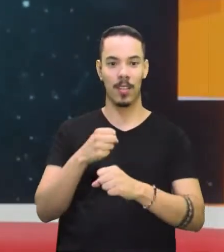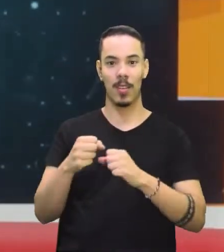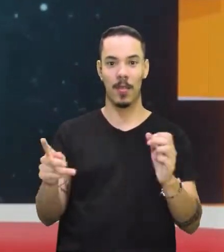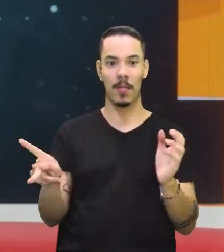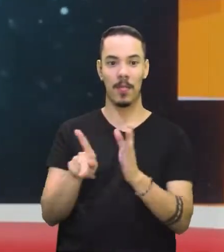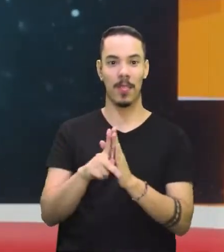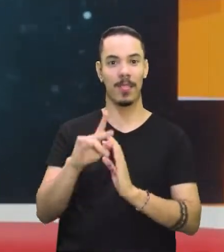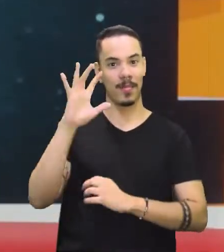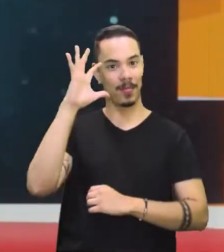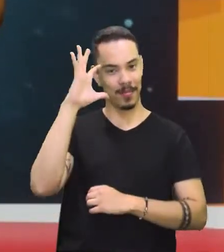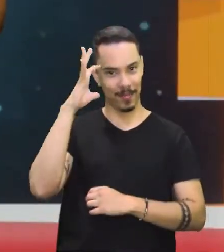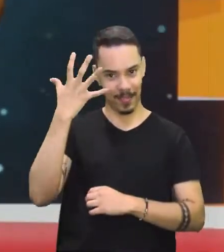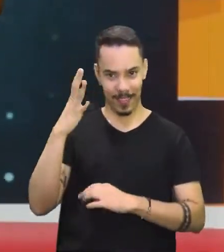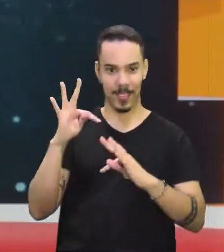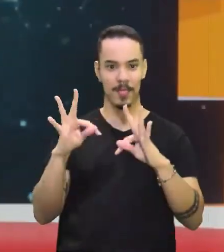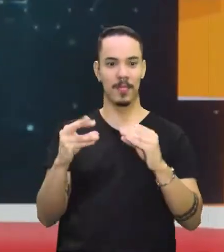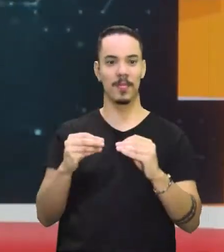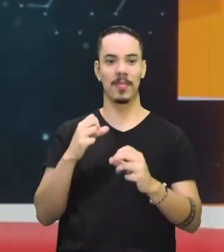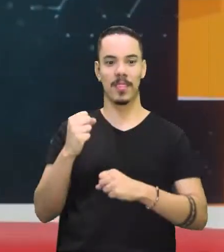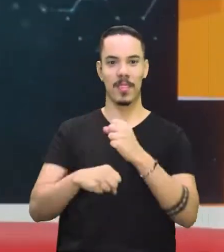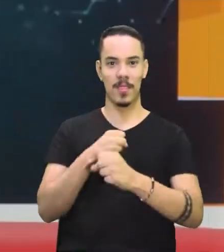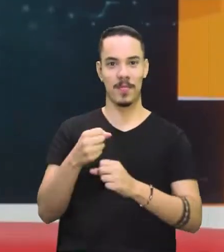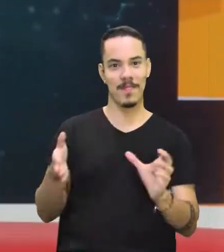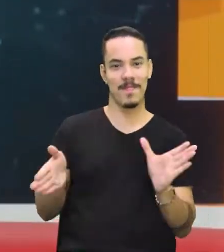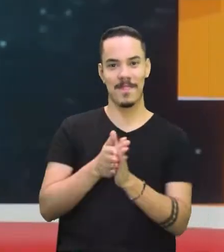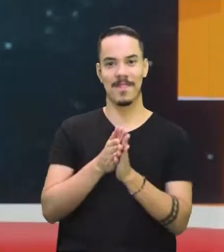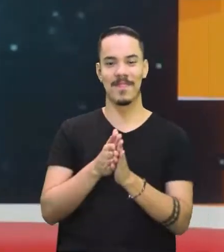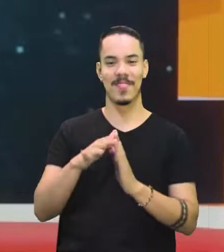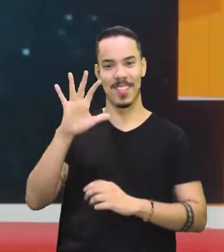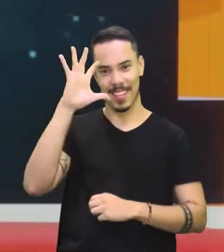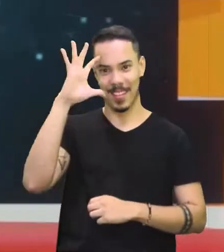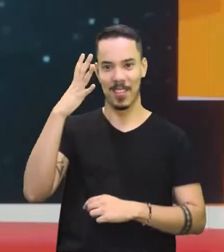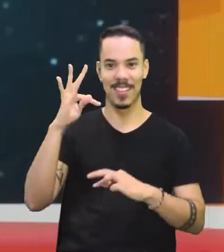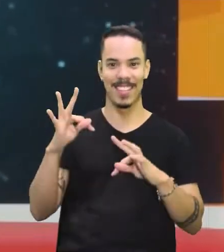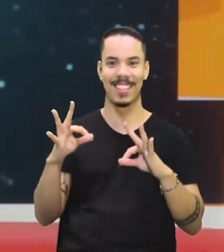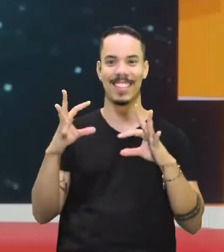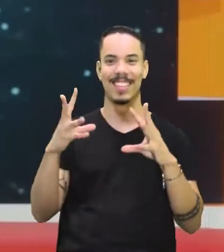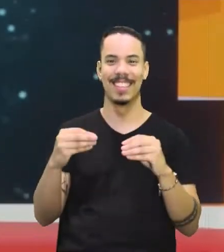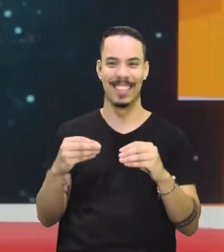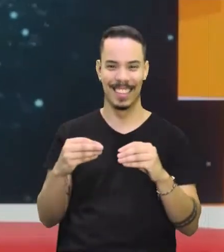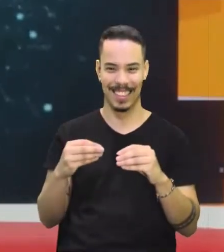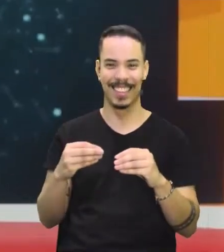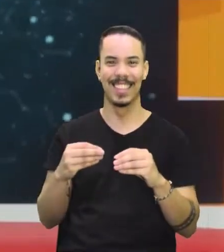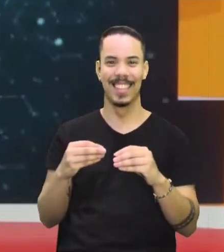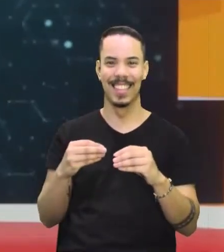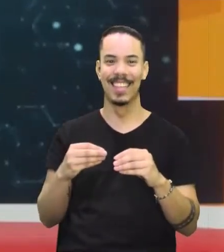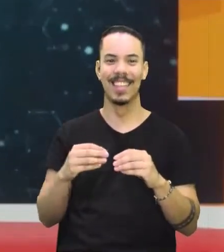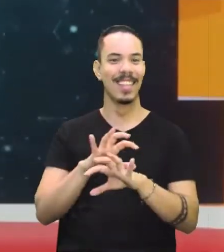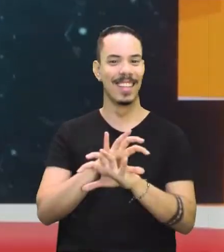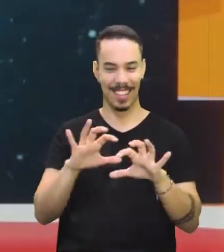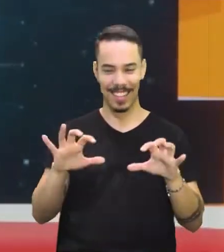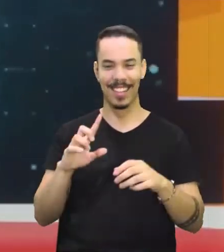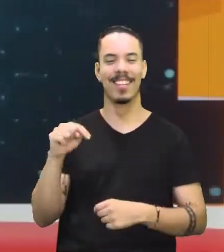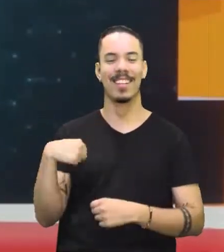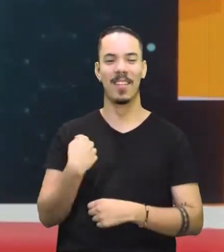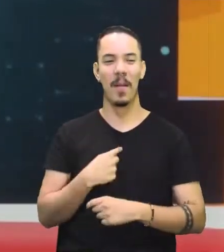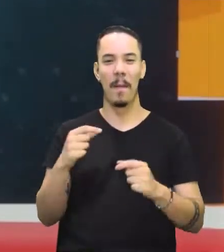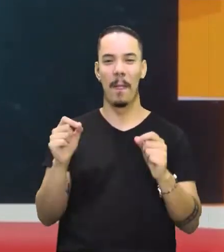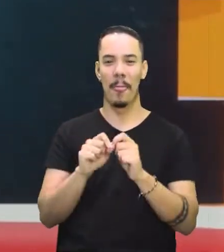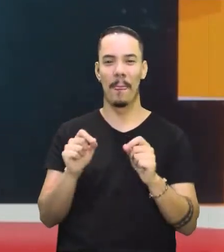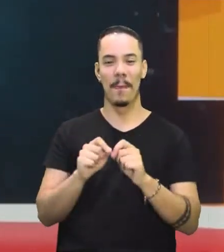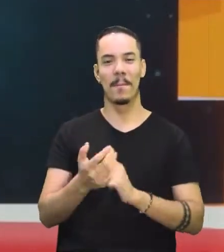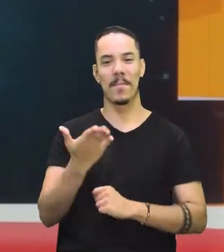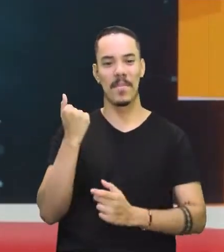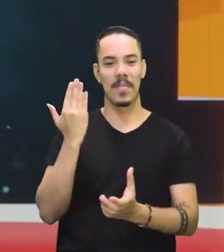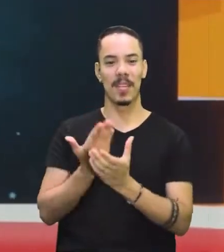e resolve tudinho. Desenrola, bate e resolve tudinho. É desse jeito que a gente vem, então,